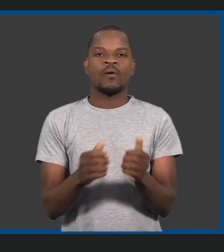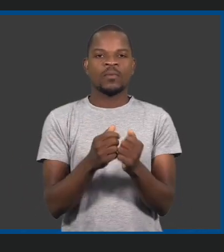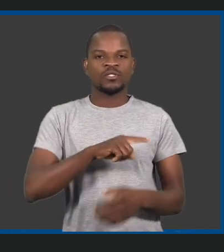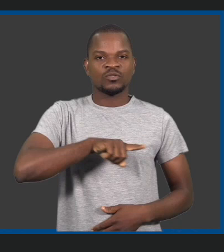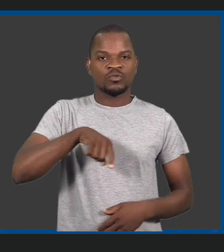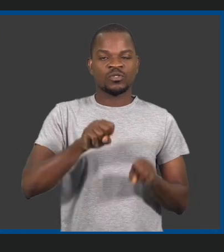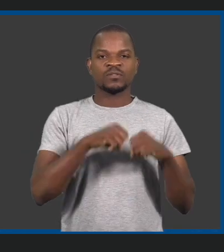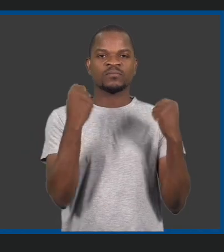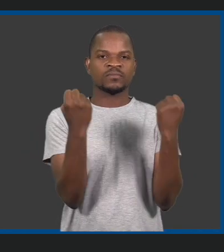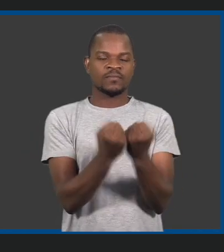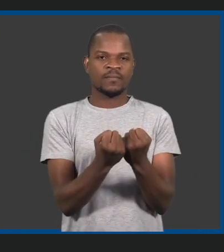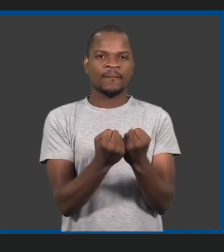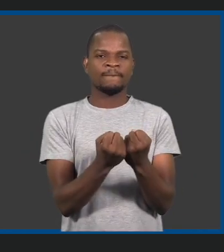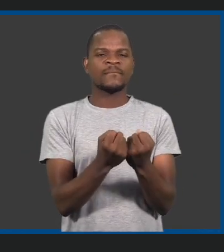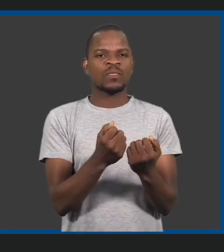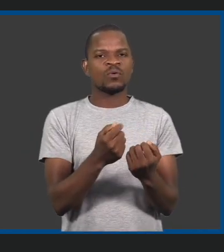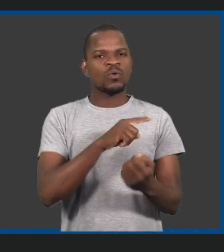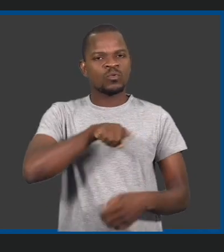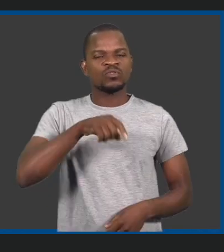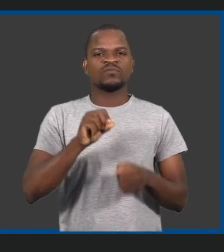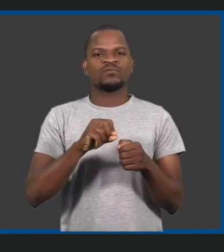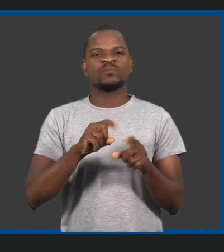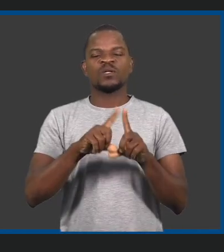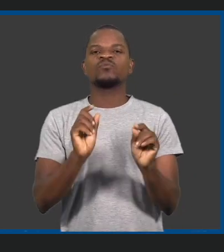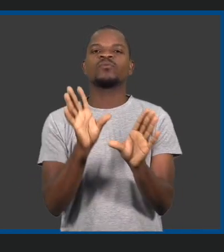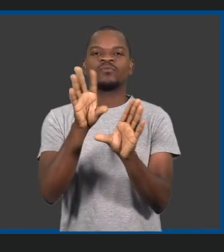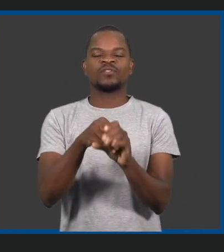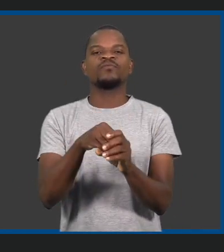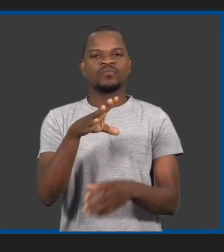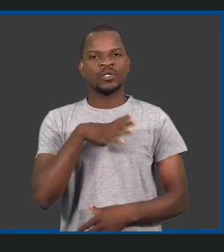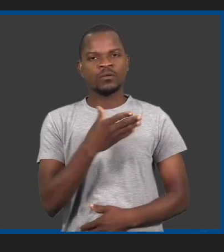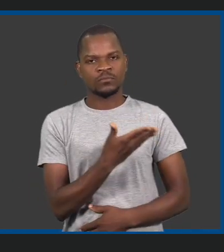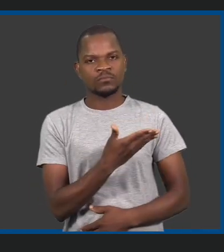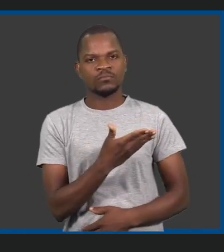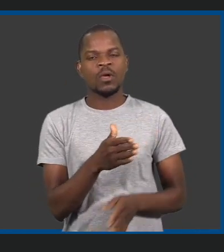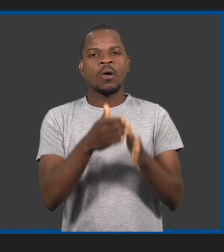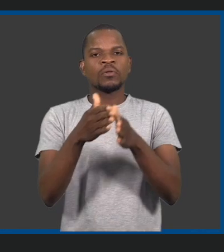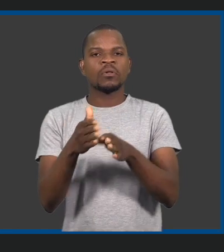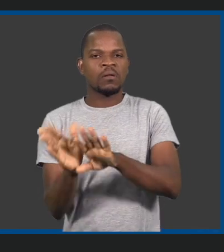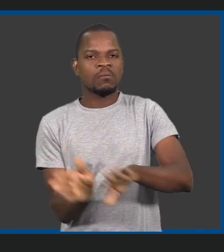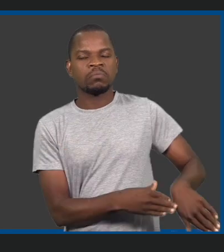somos muito inclusivos, a todos os níveis. Ninguém fica atrás.